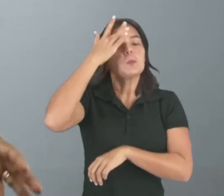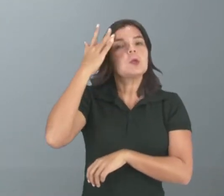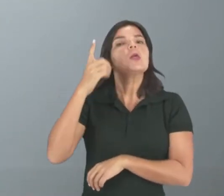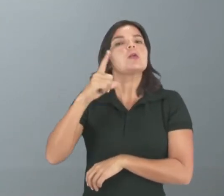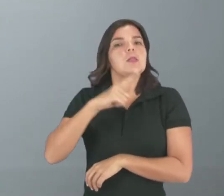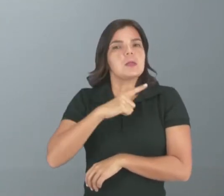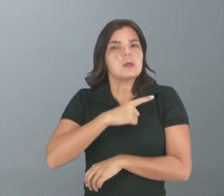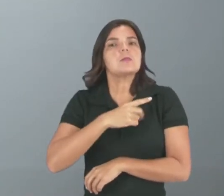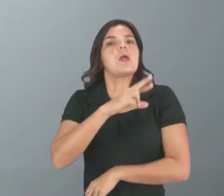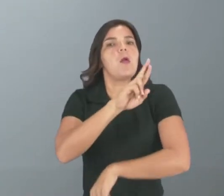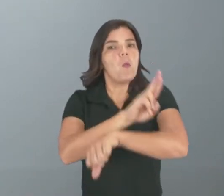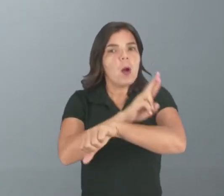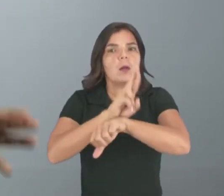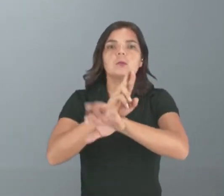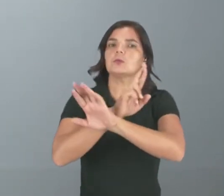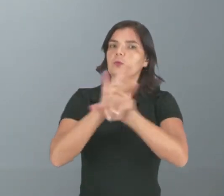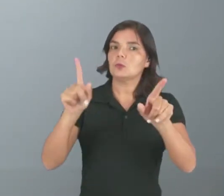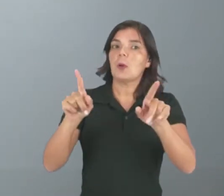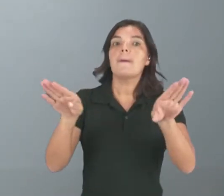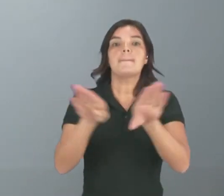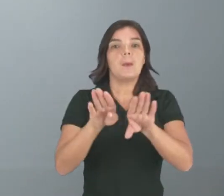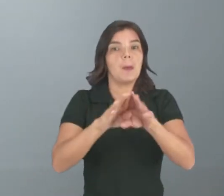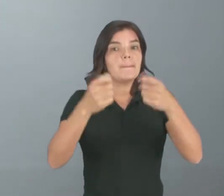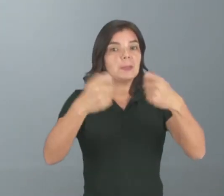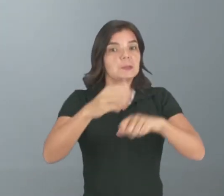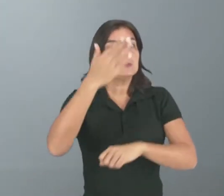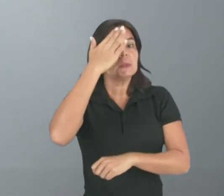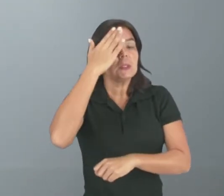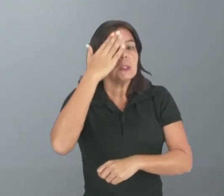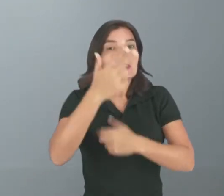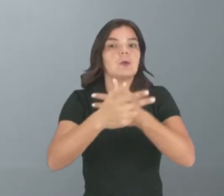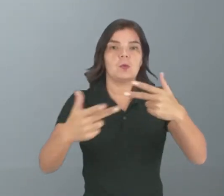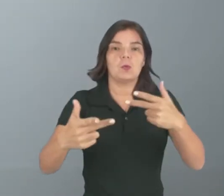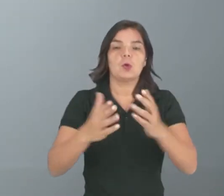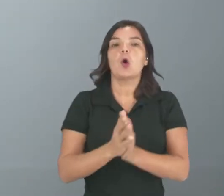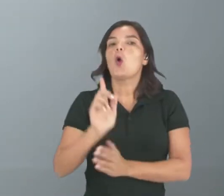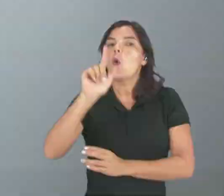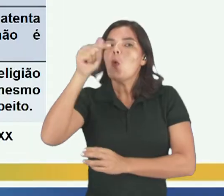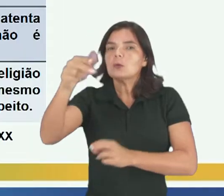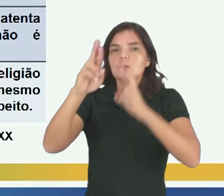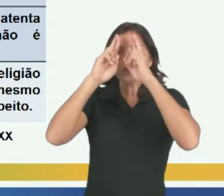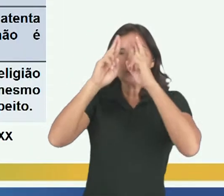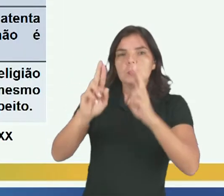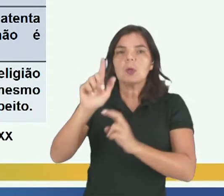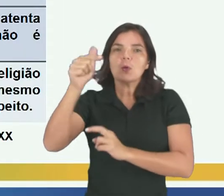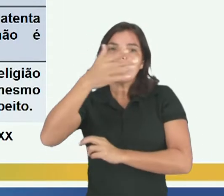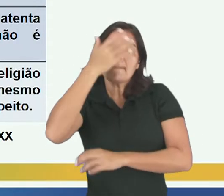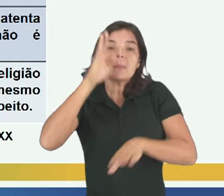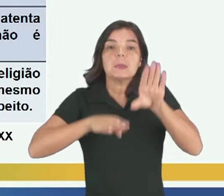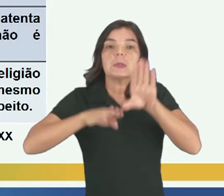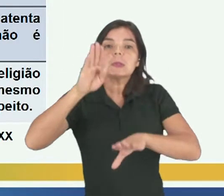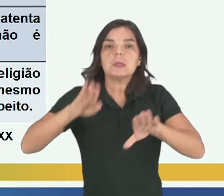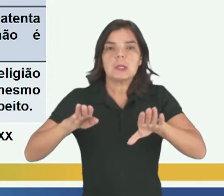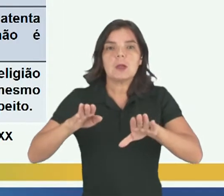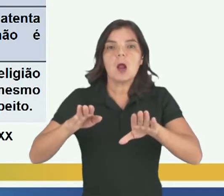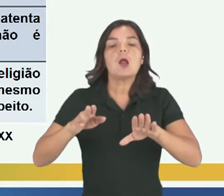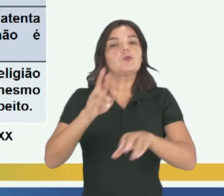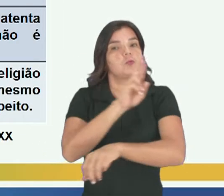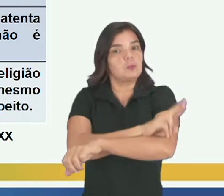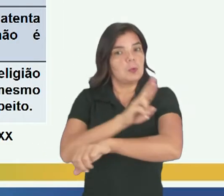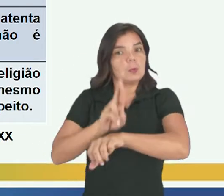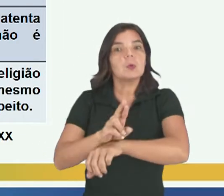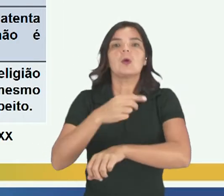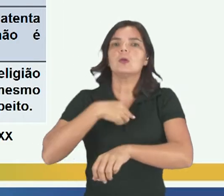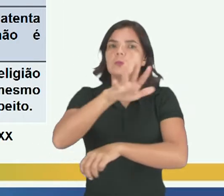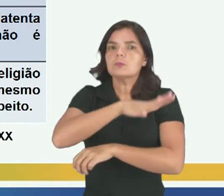uma religião diferente. Nós também precisamos entender esse lado, tá? O modo de respeitar o outro, independente das tradições